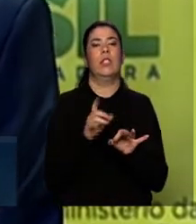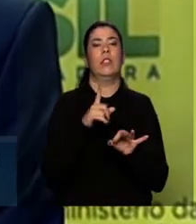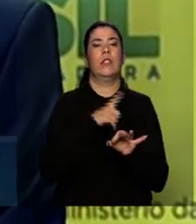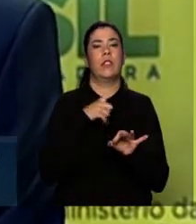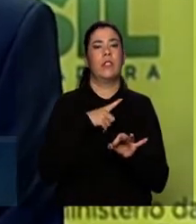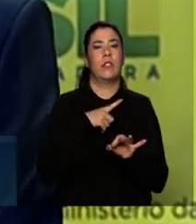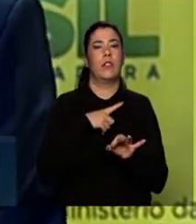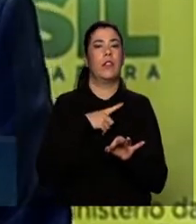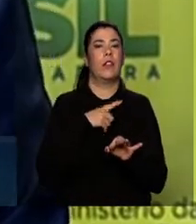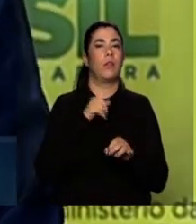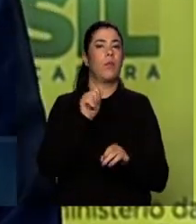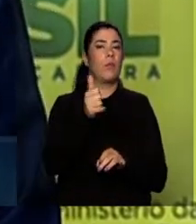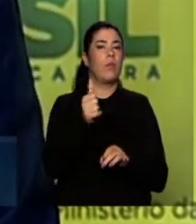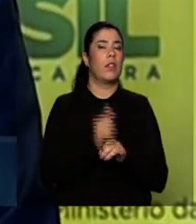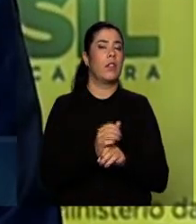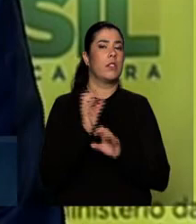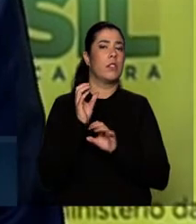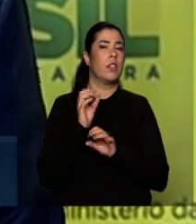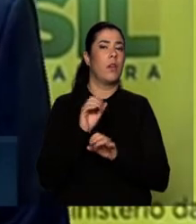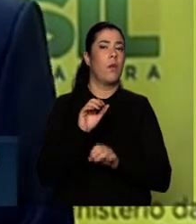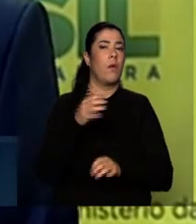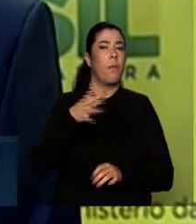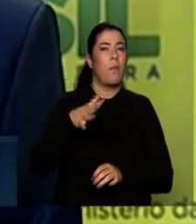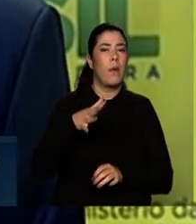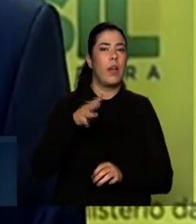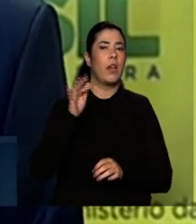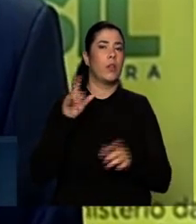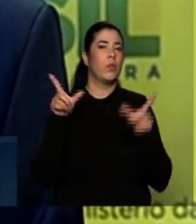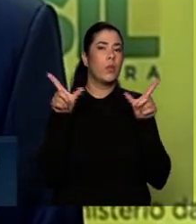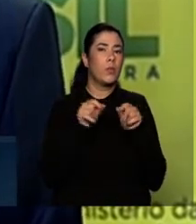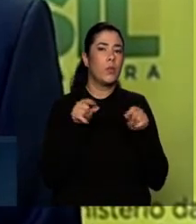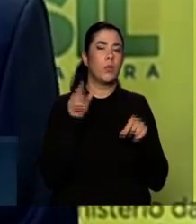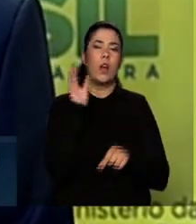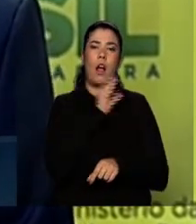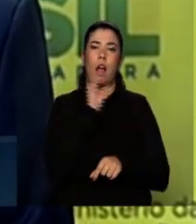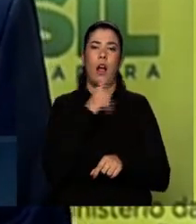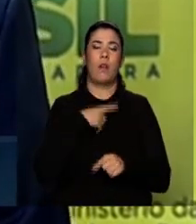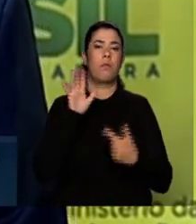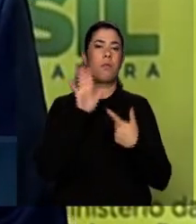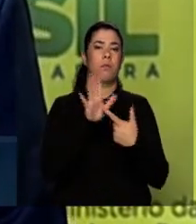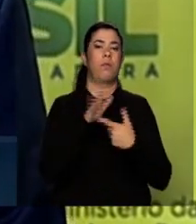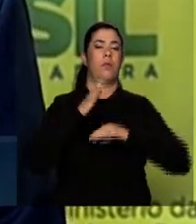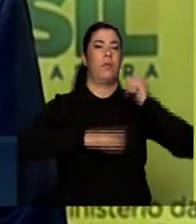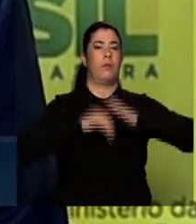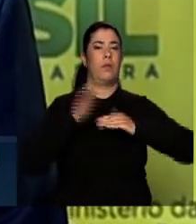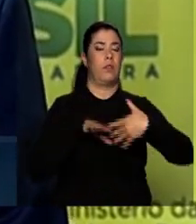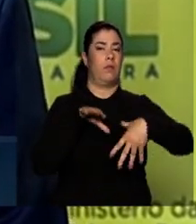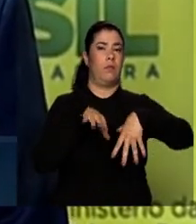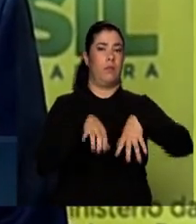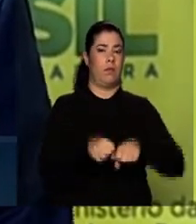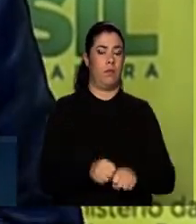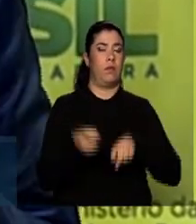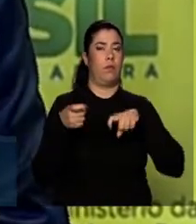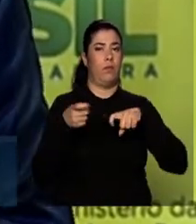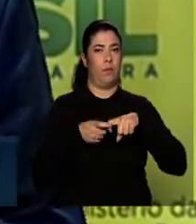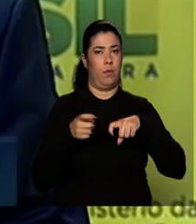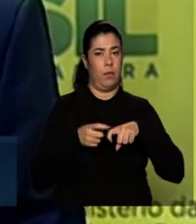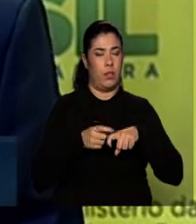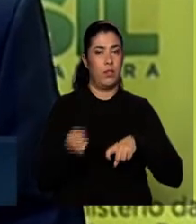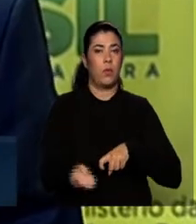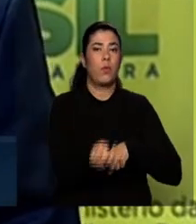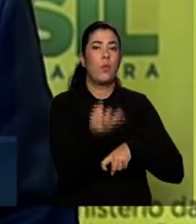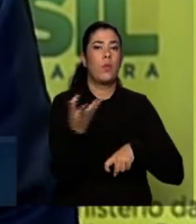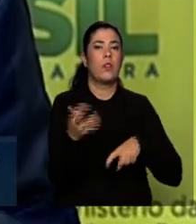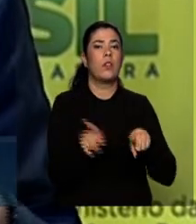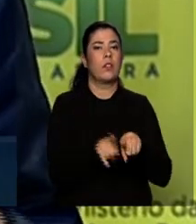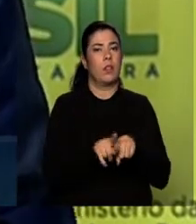médio e longo prazo, apontam para a solução definitiva do problema na formação médica no nosso país, tanto em quantidade